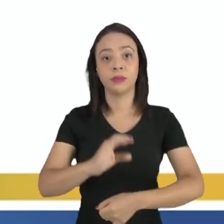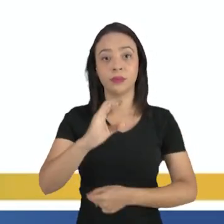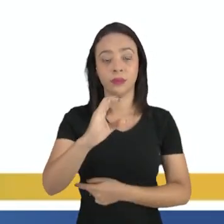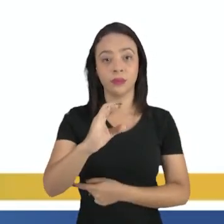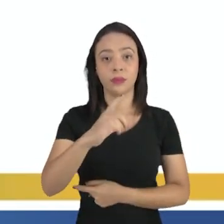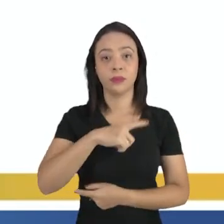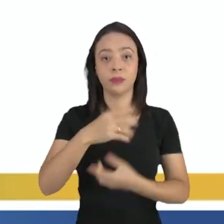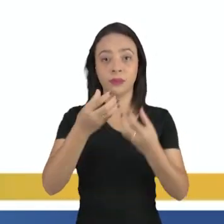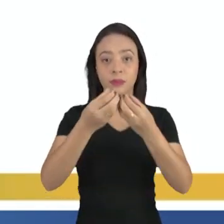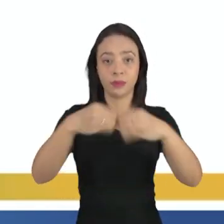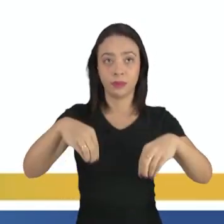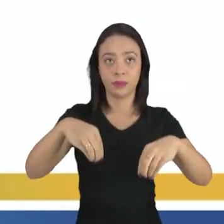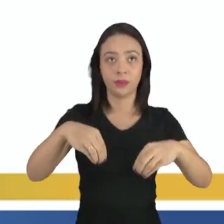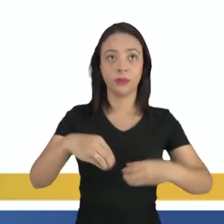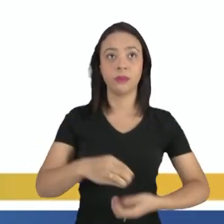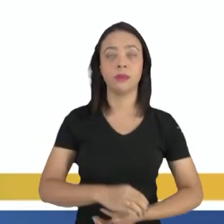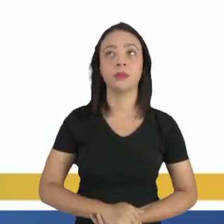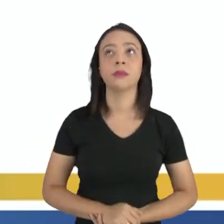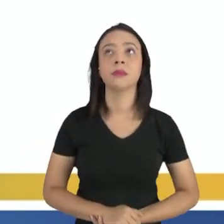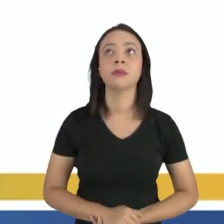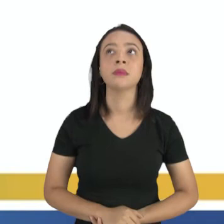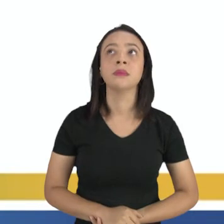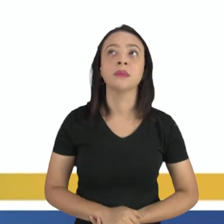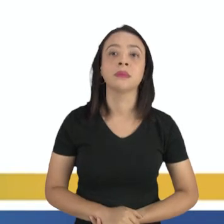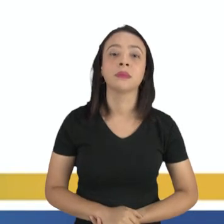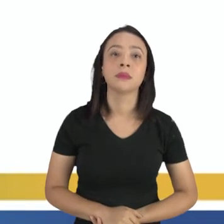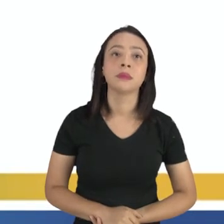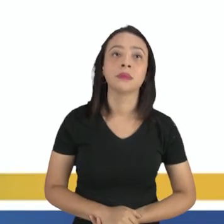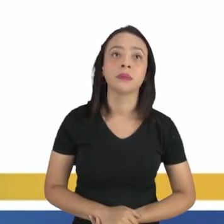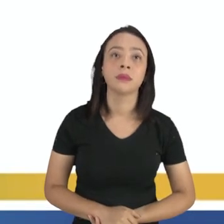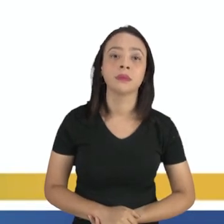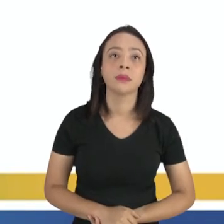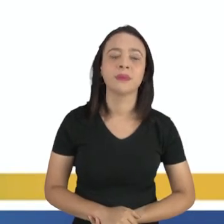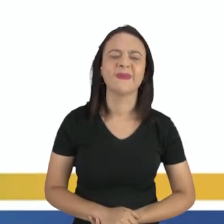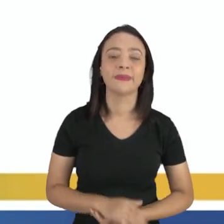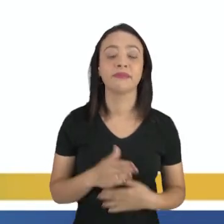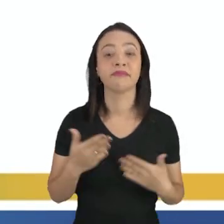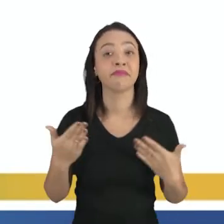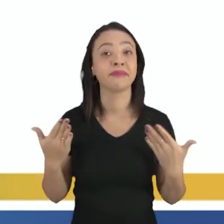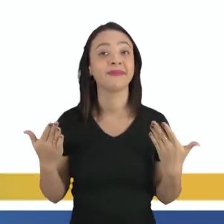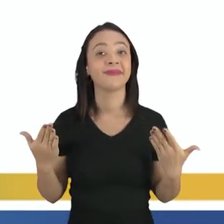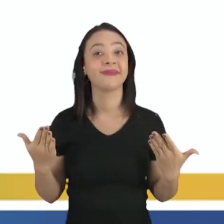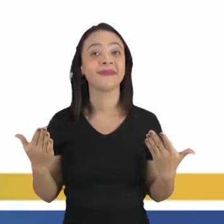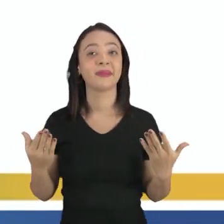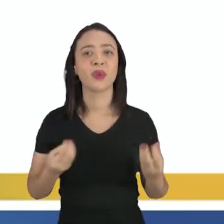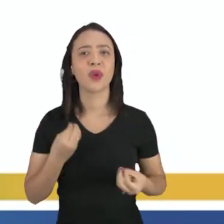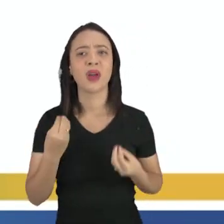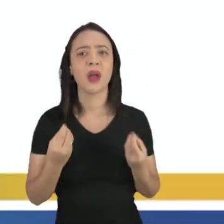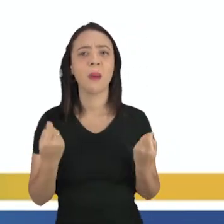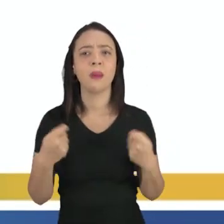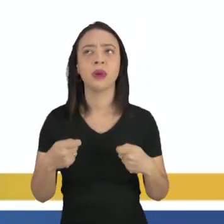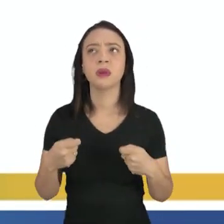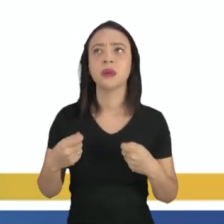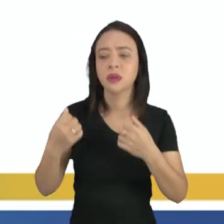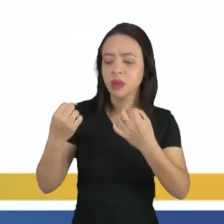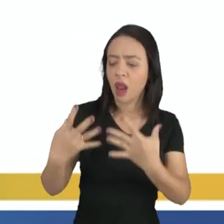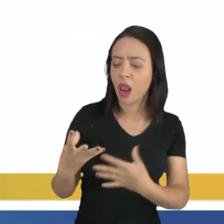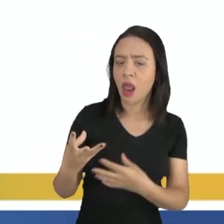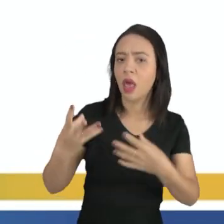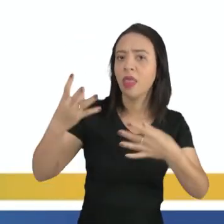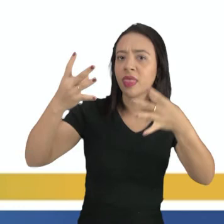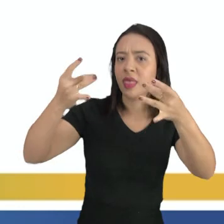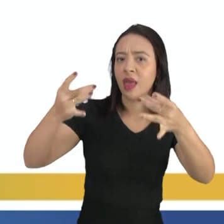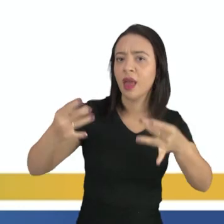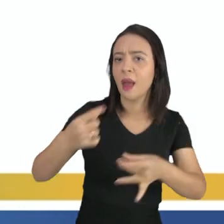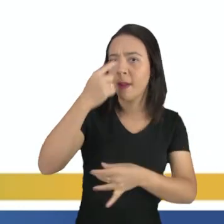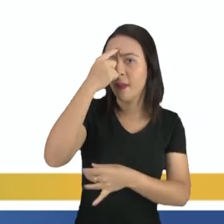na letra C tem egg, ovos. E aí, como é que a gente faz para descrever essas imagens? Como é que a